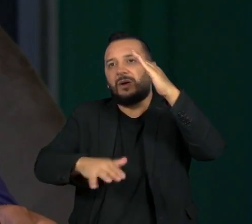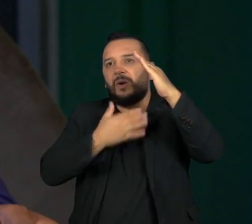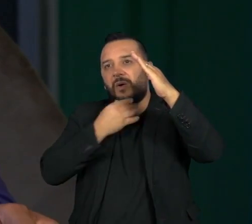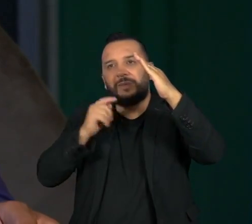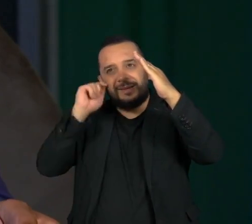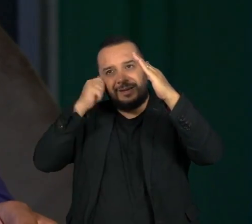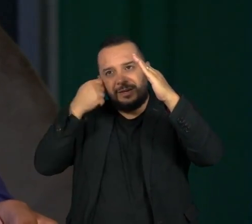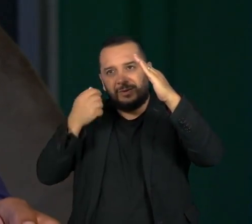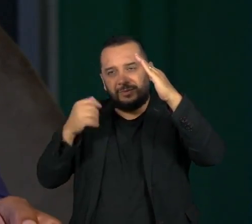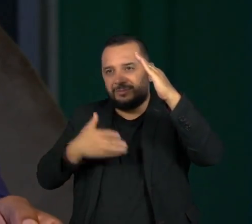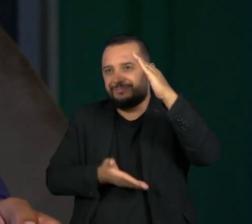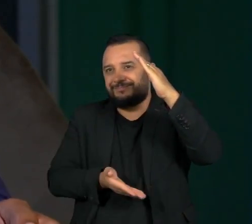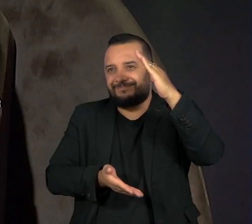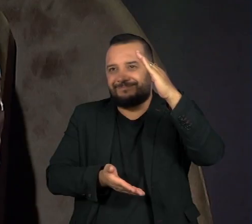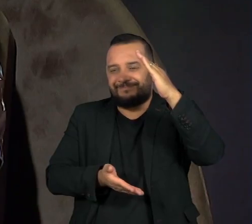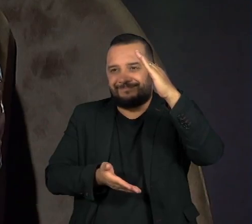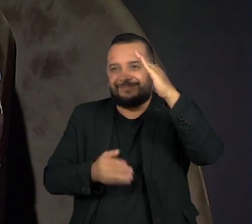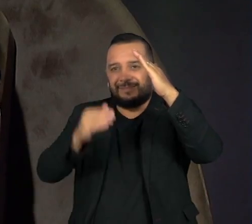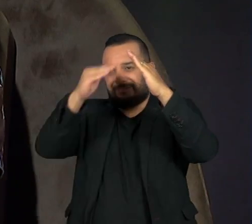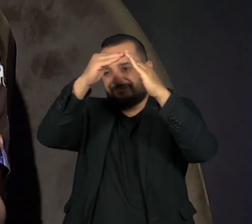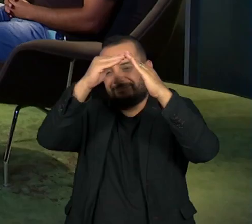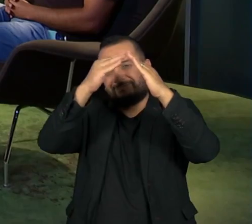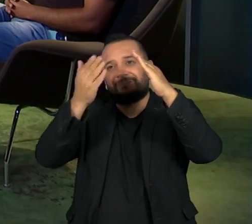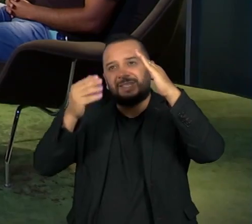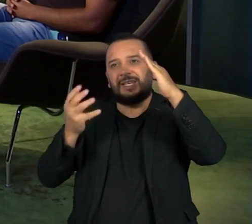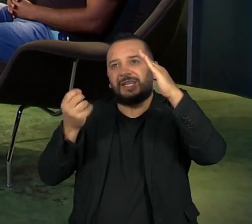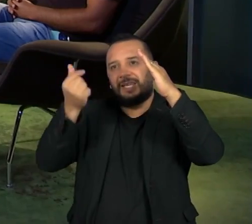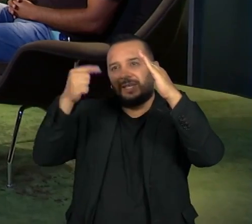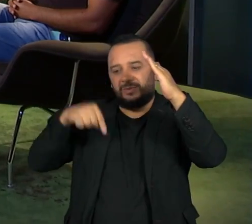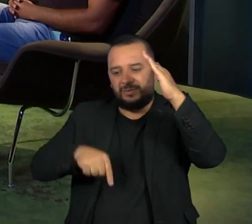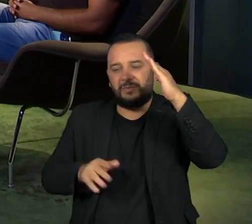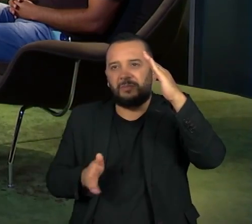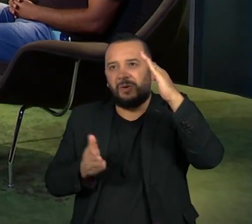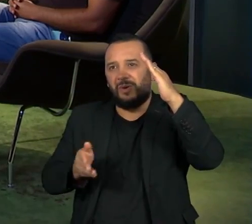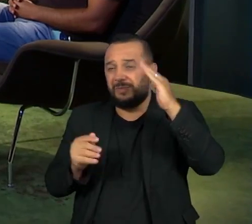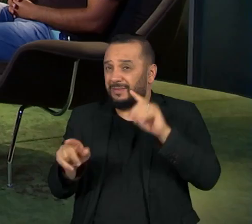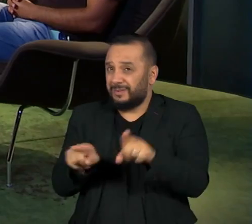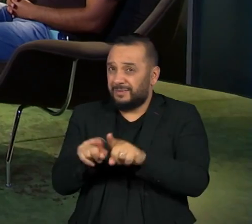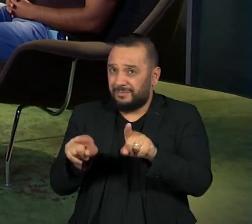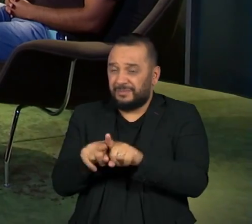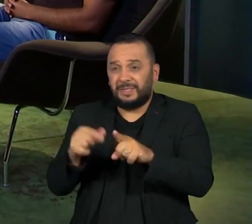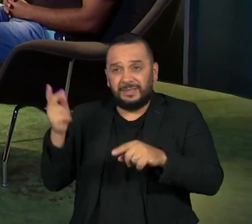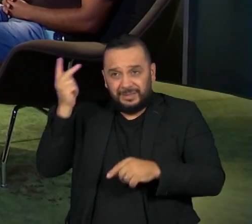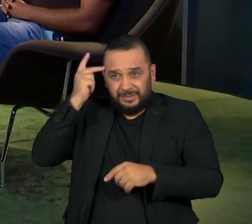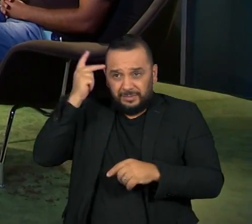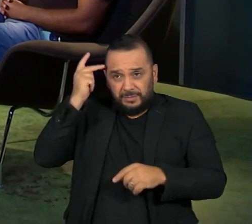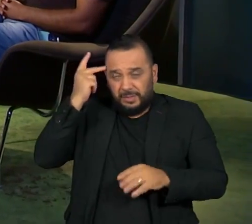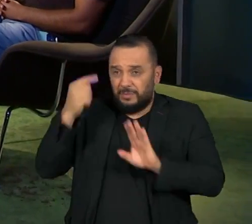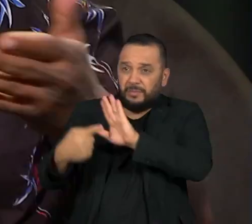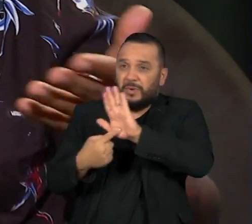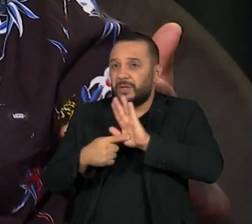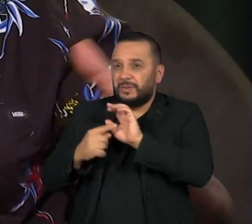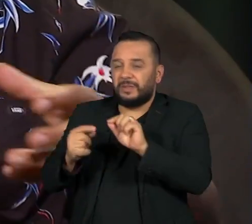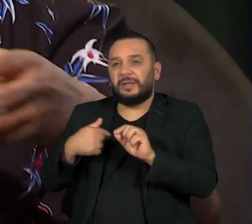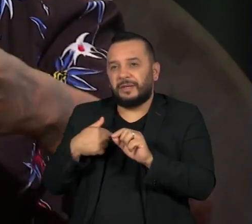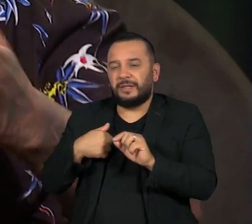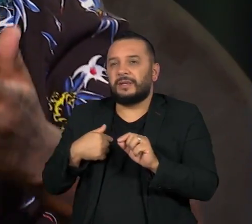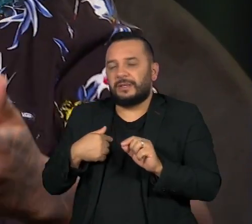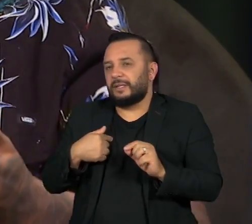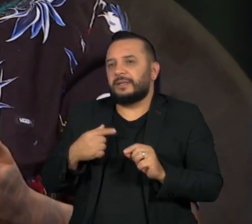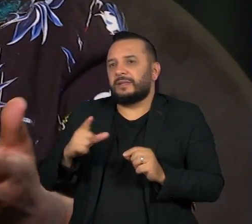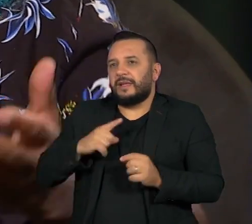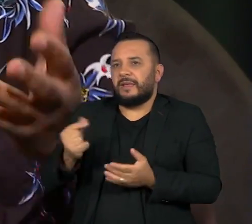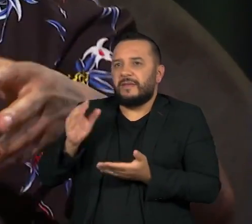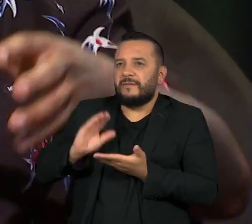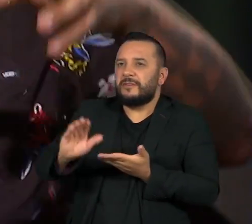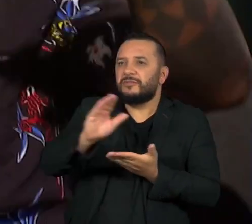mostram isso, sei lá, o mapa da desigualdade da região de São Paulo mostra que a maior parte do investimento em